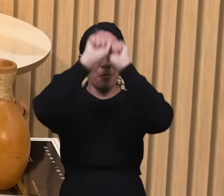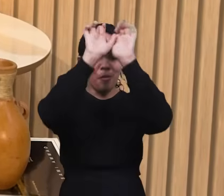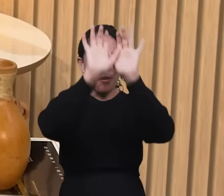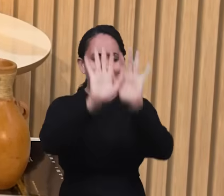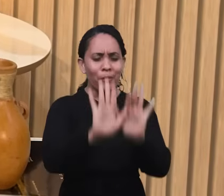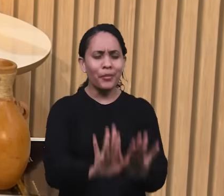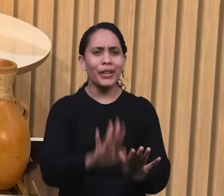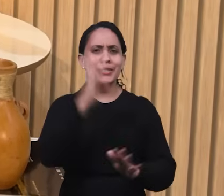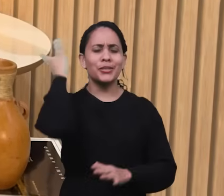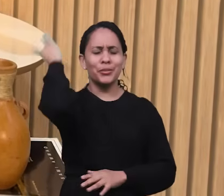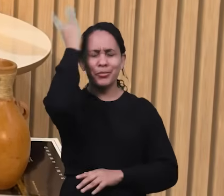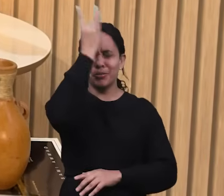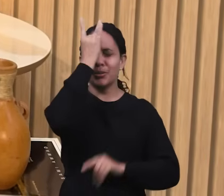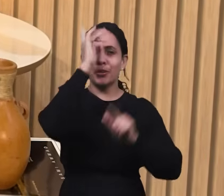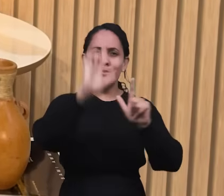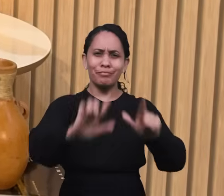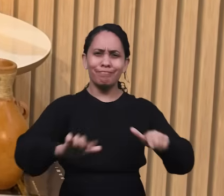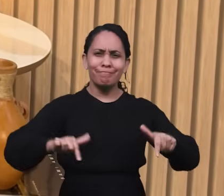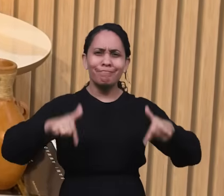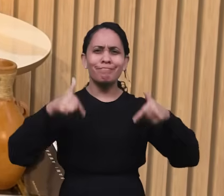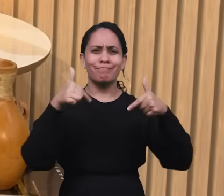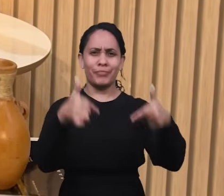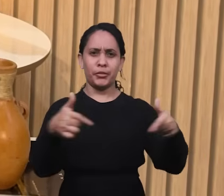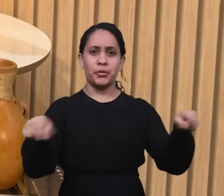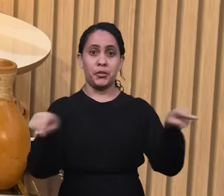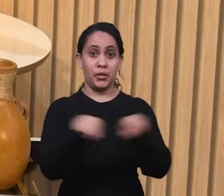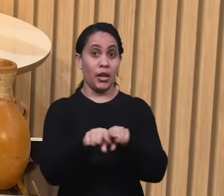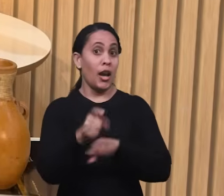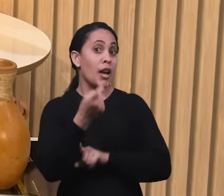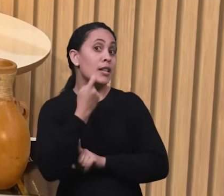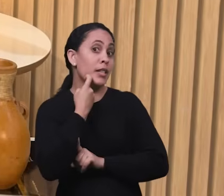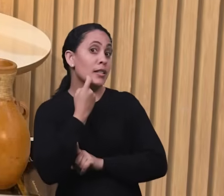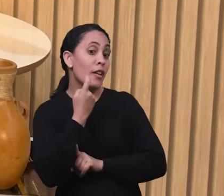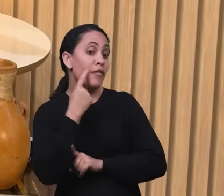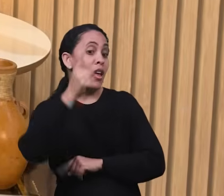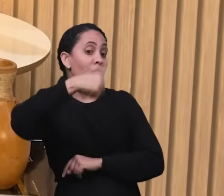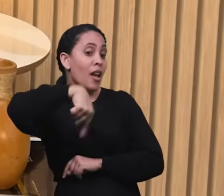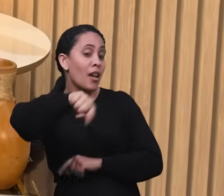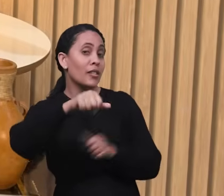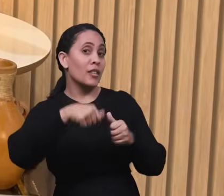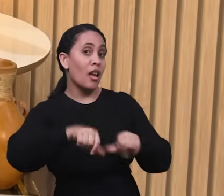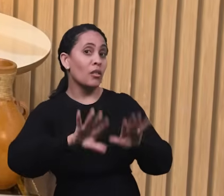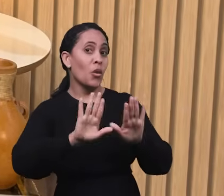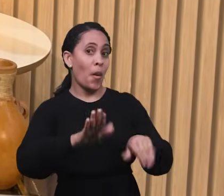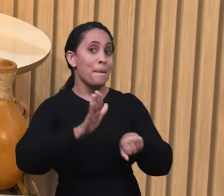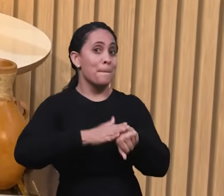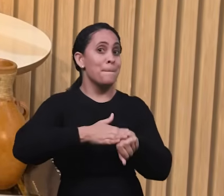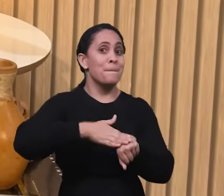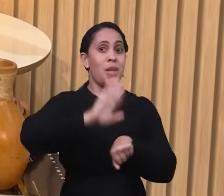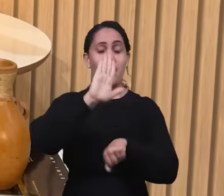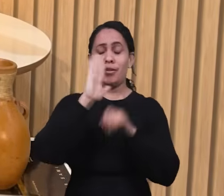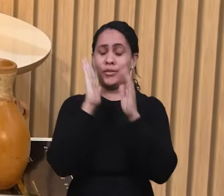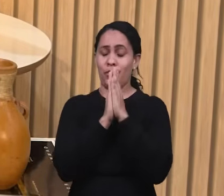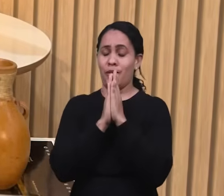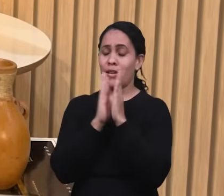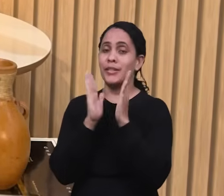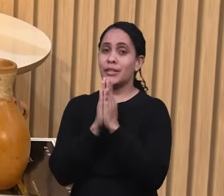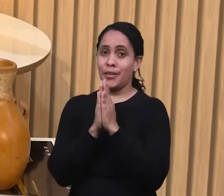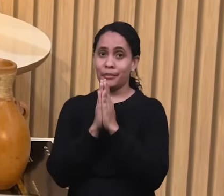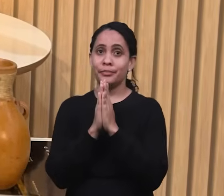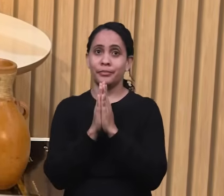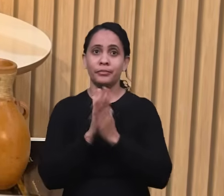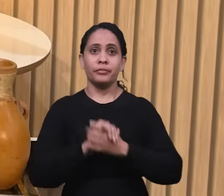E às sextas-feiras, eles fazem um período maior ainda de oração e revezamento. Mas